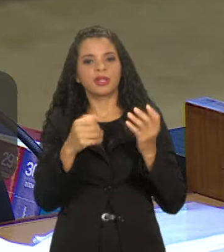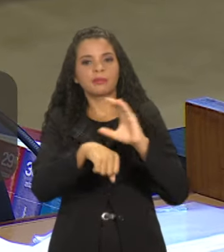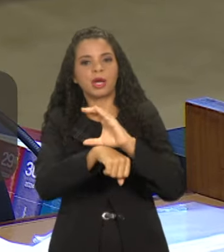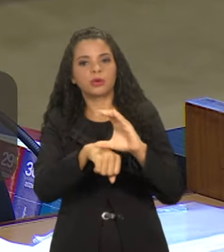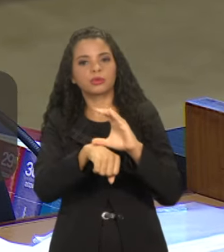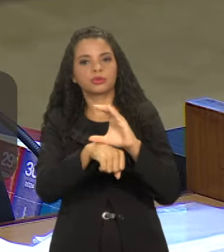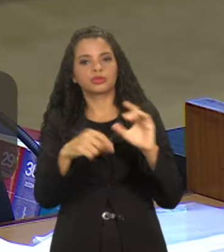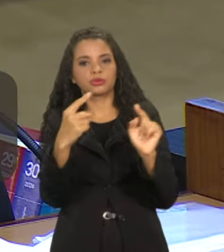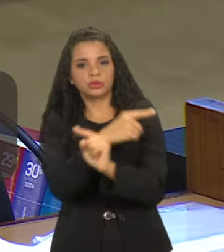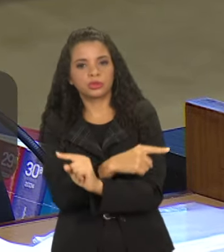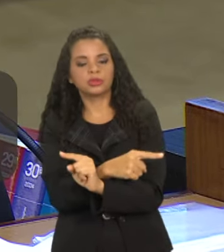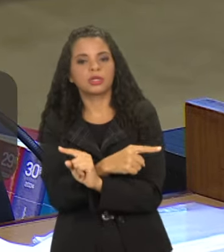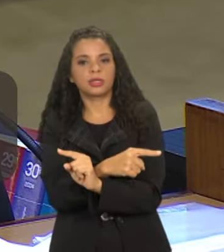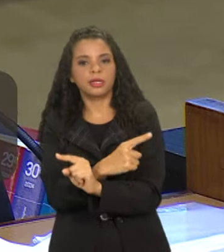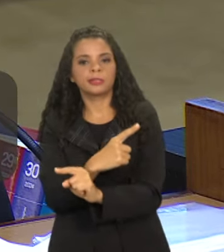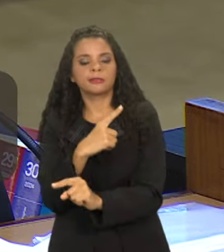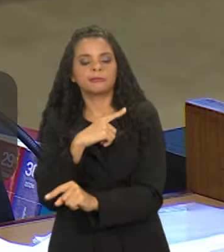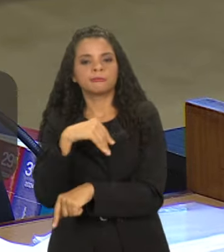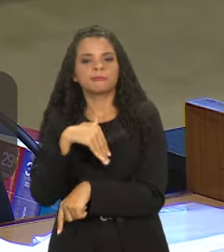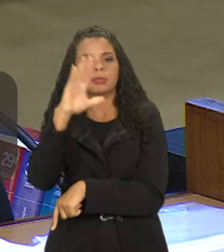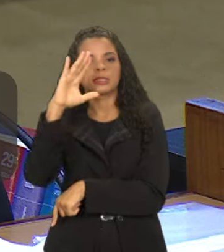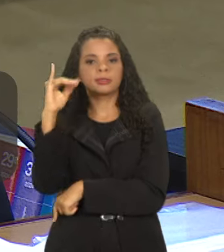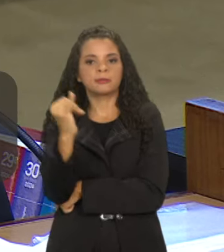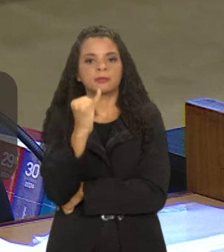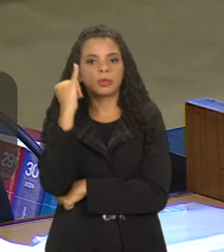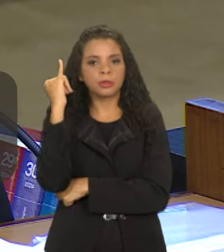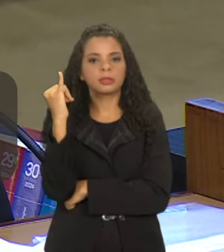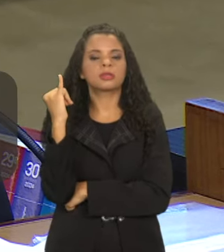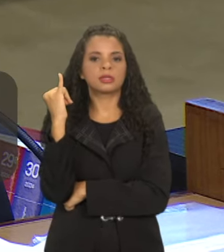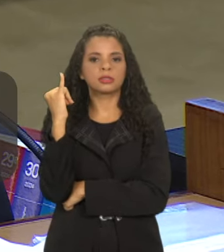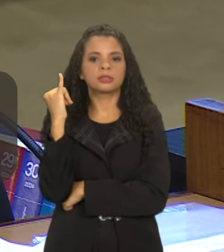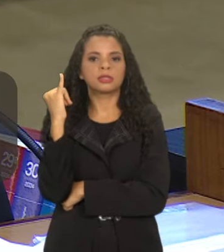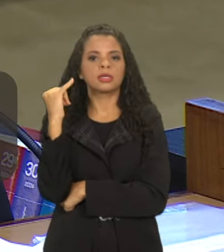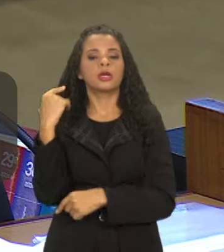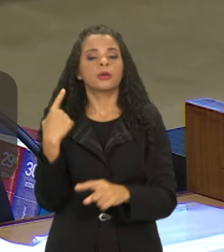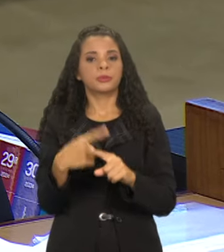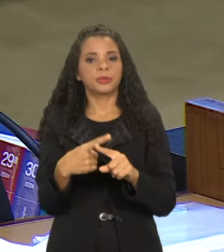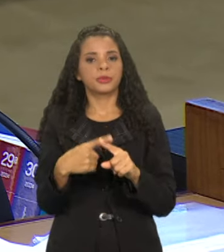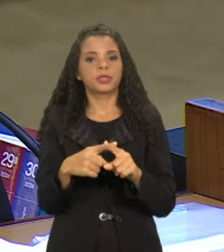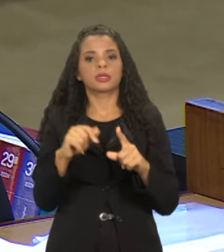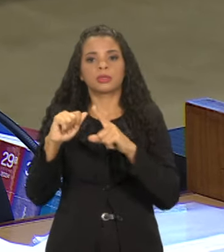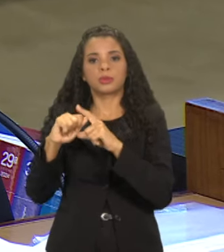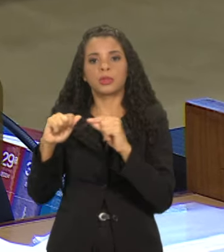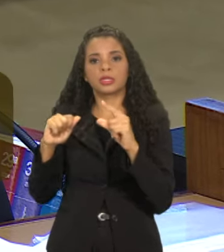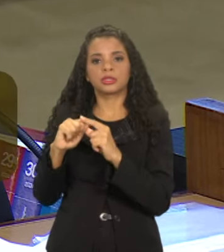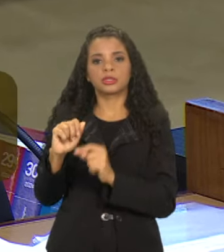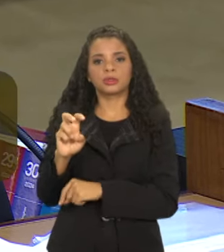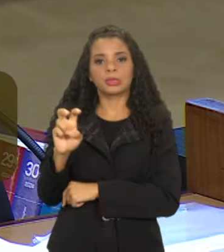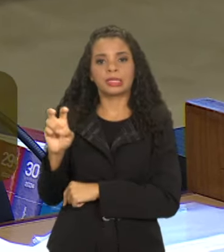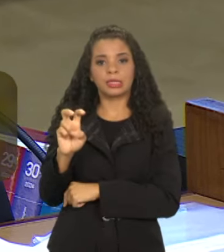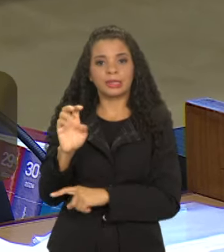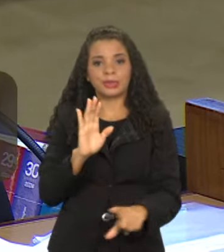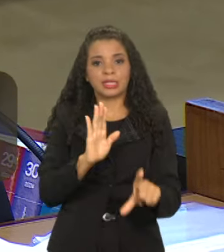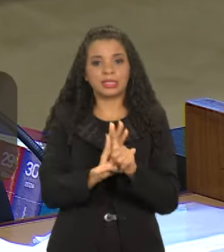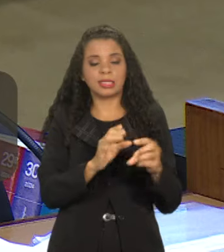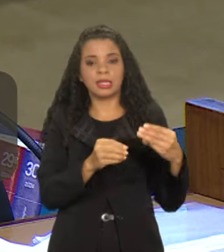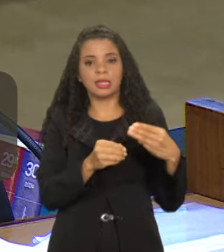mais evidente, porque eu compreendo o argumento da perda de objeto, mas o artigo 5º da lei municipal diz